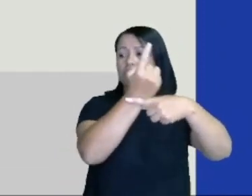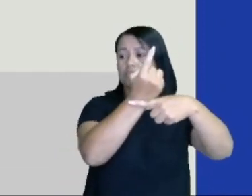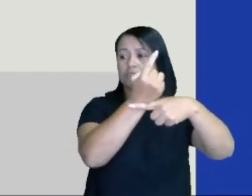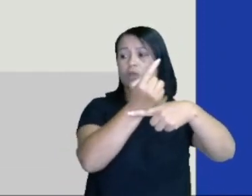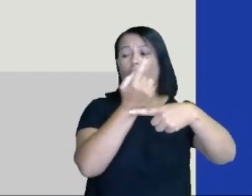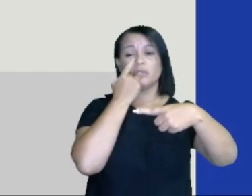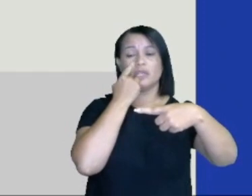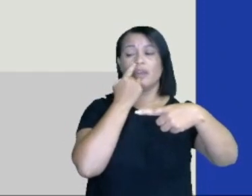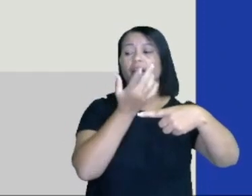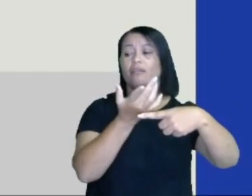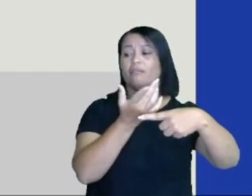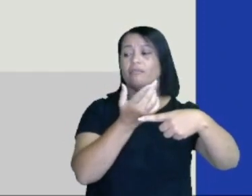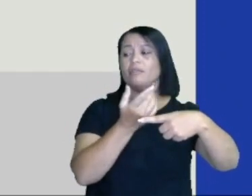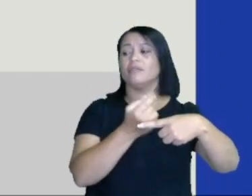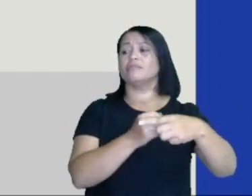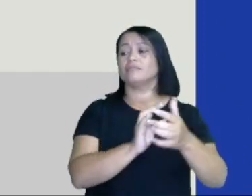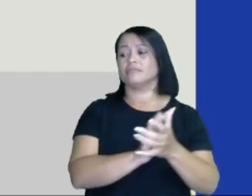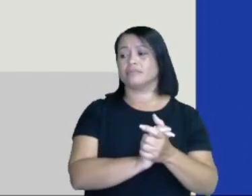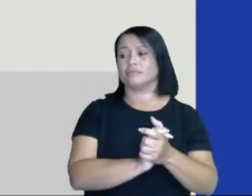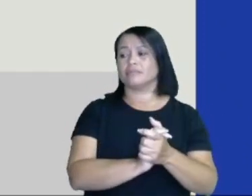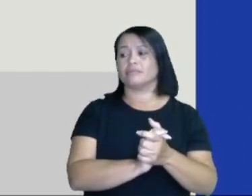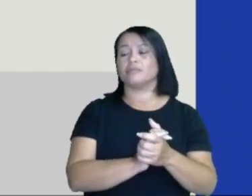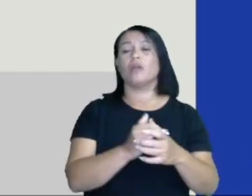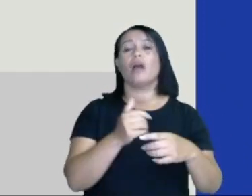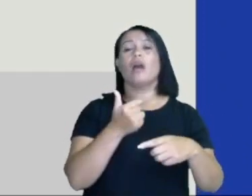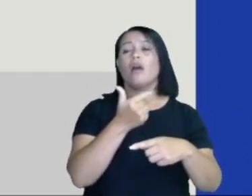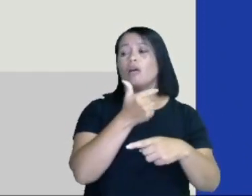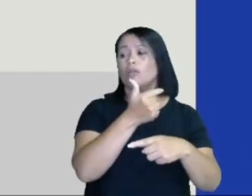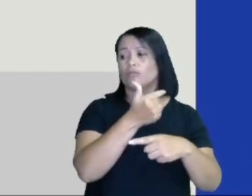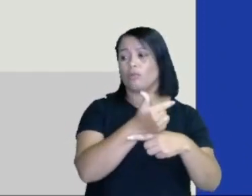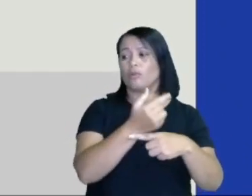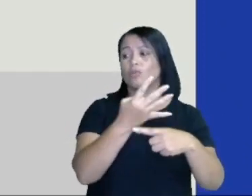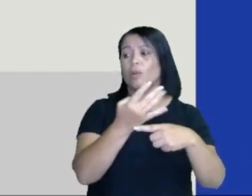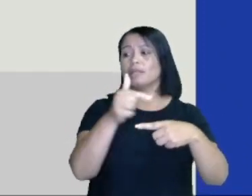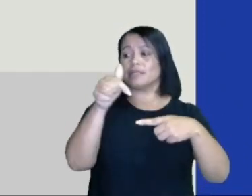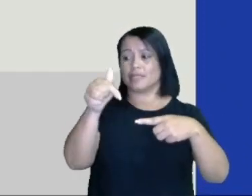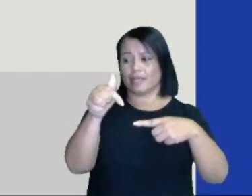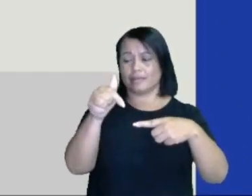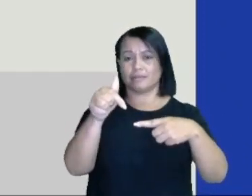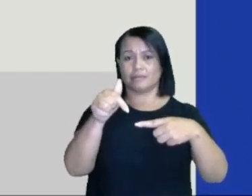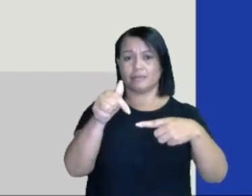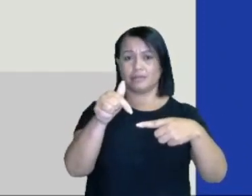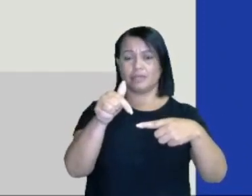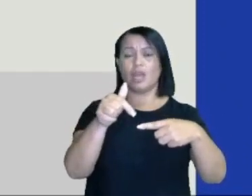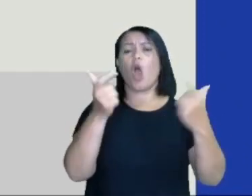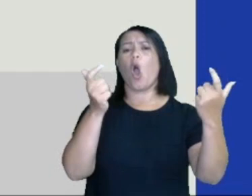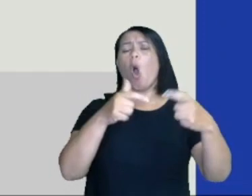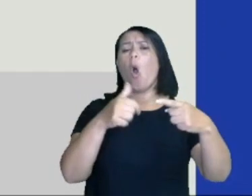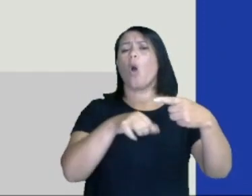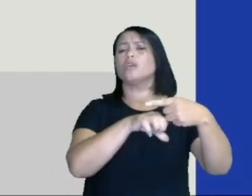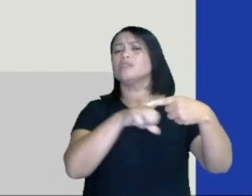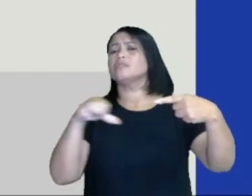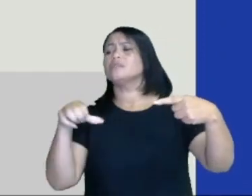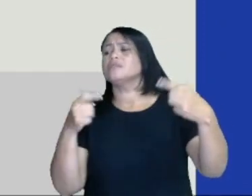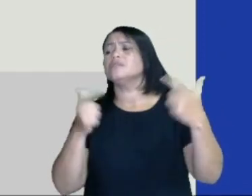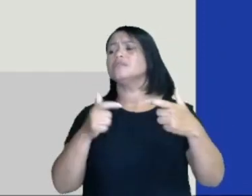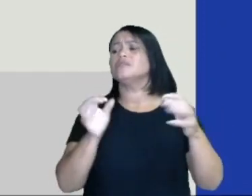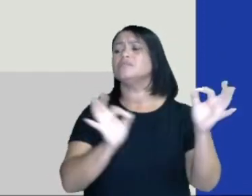2, 4 e 7, né? Da minha fração. Aonde ela vai